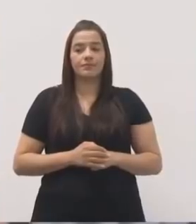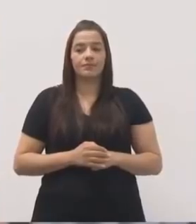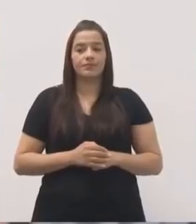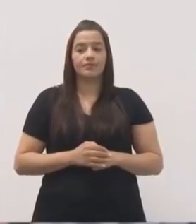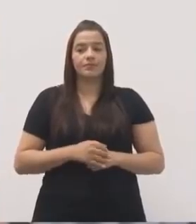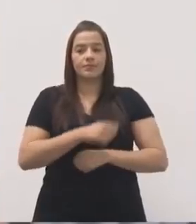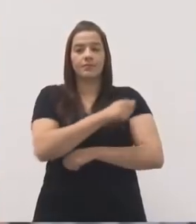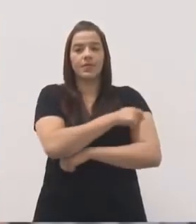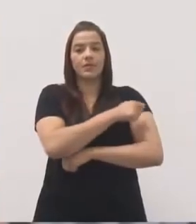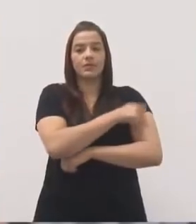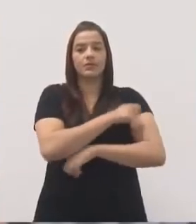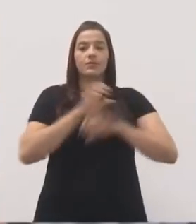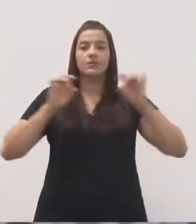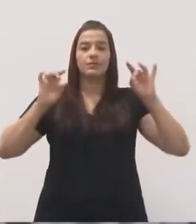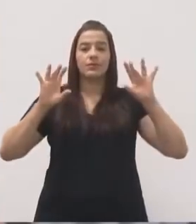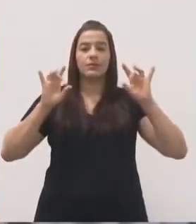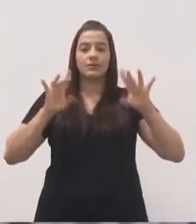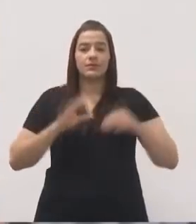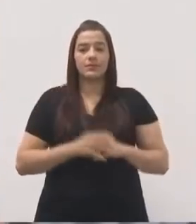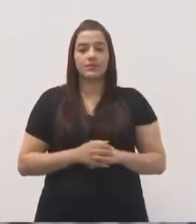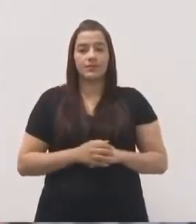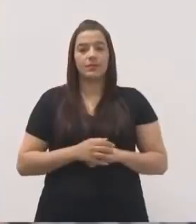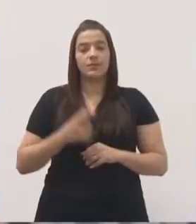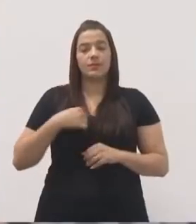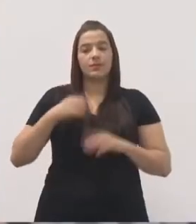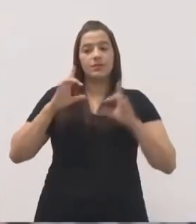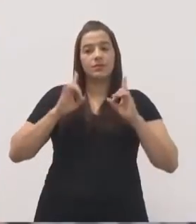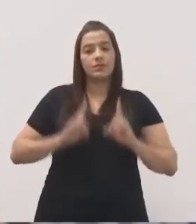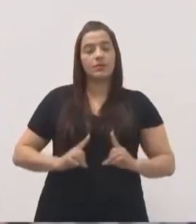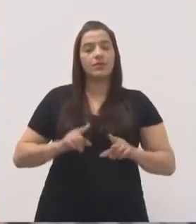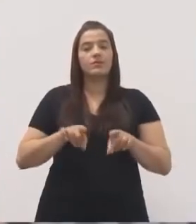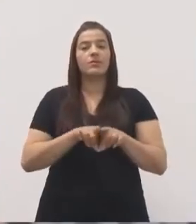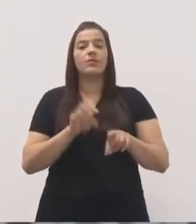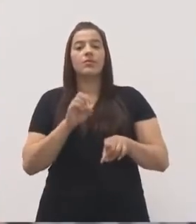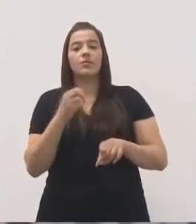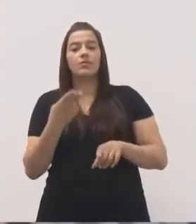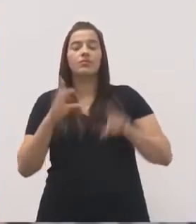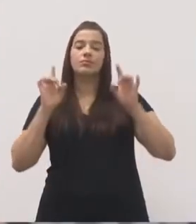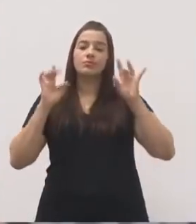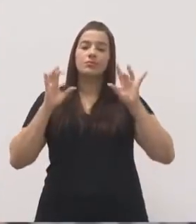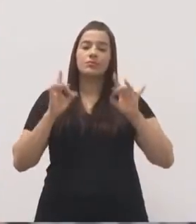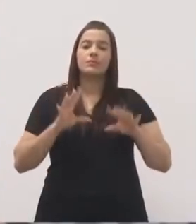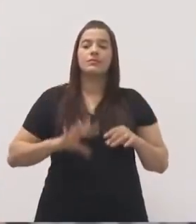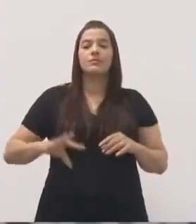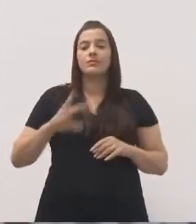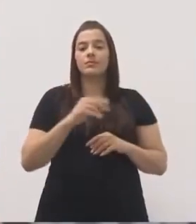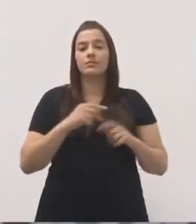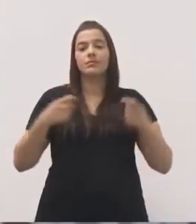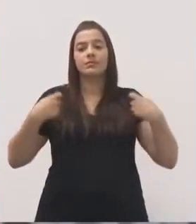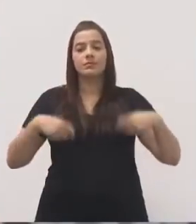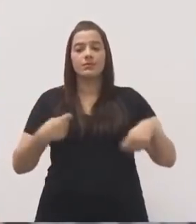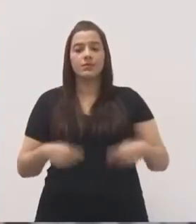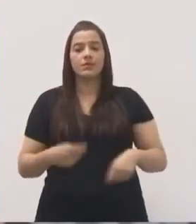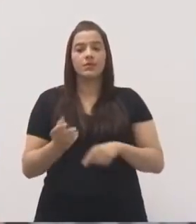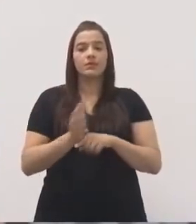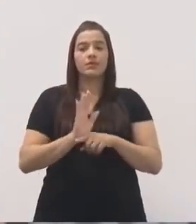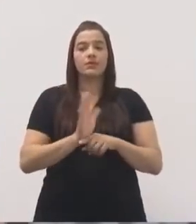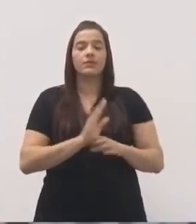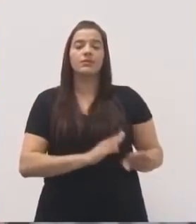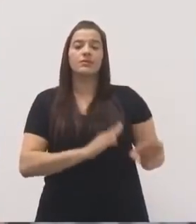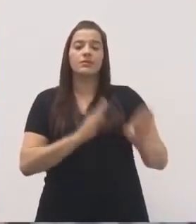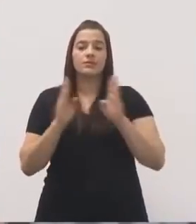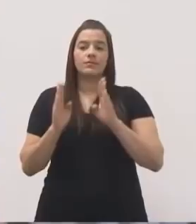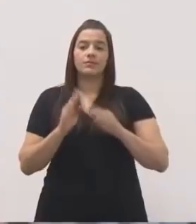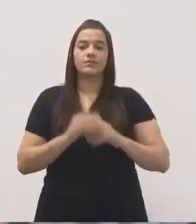Alunos especiais. Nossos queridos alunos com deficiência ou necessidades especiais, como já foi, acho que foi dito no vídeo um trechinho também, mas foi